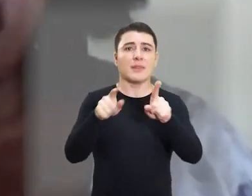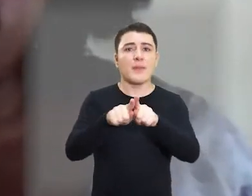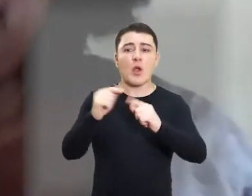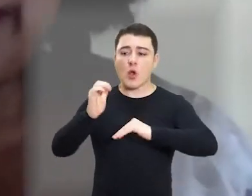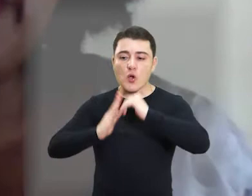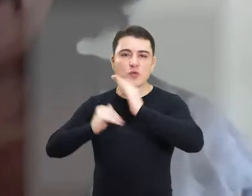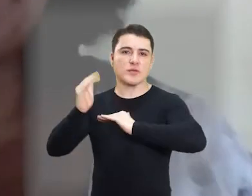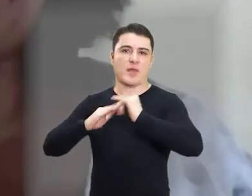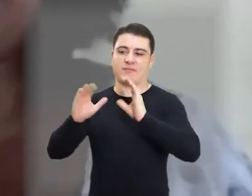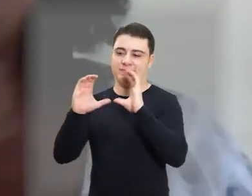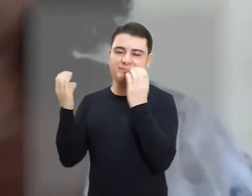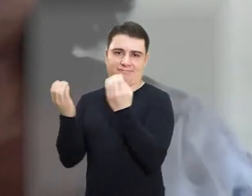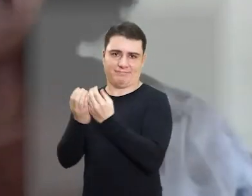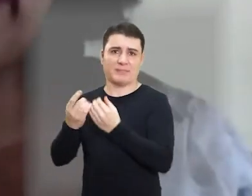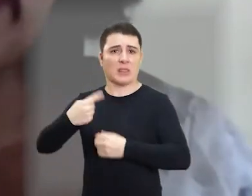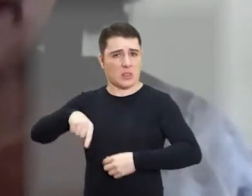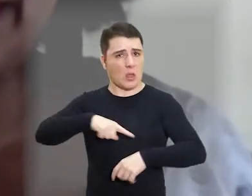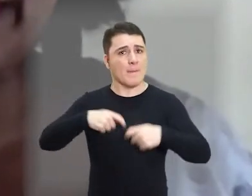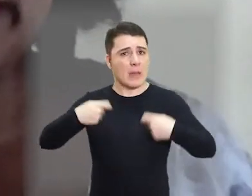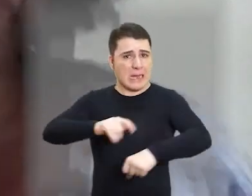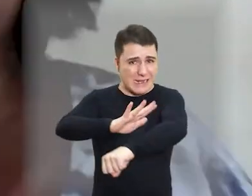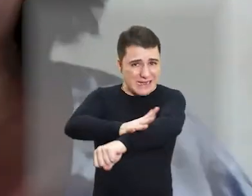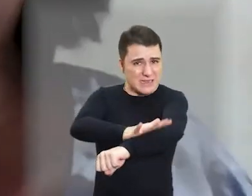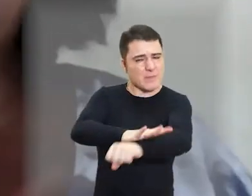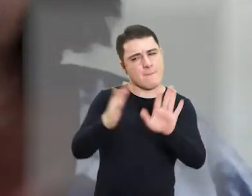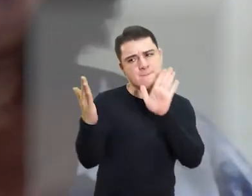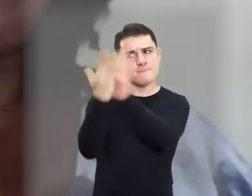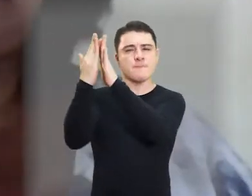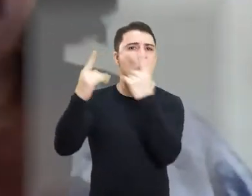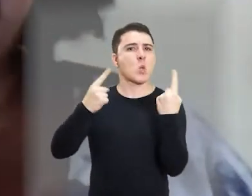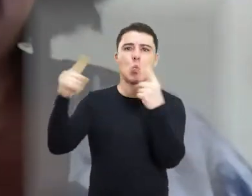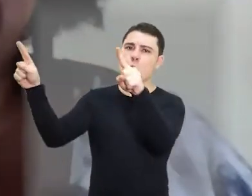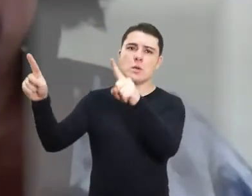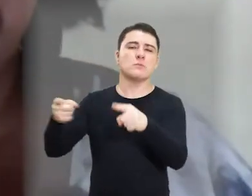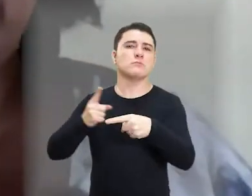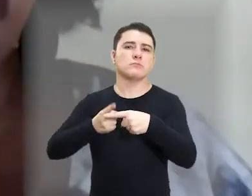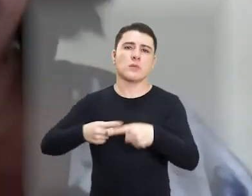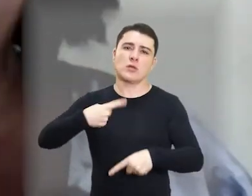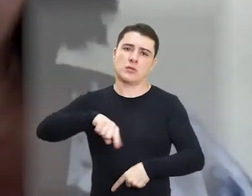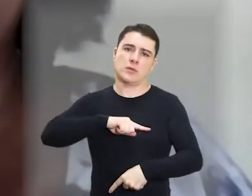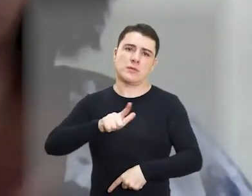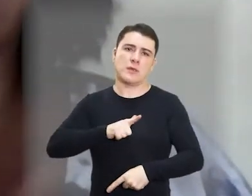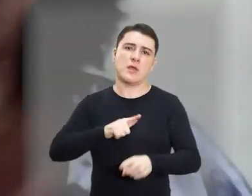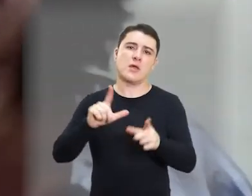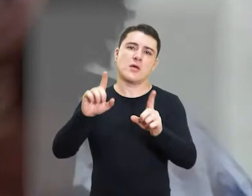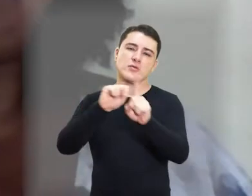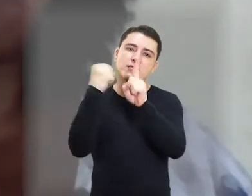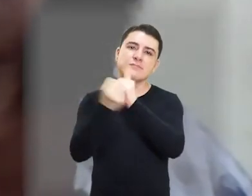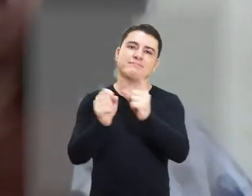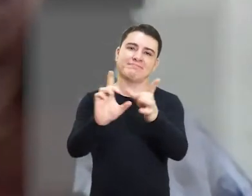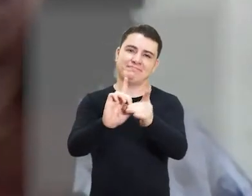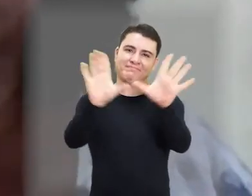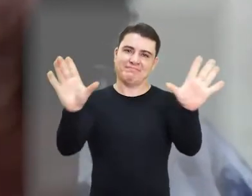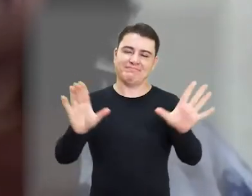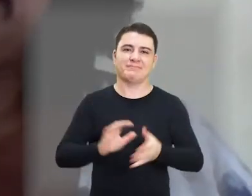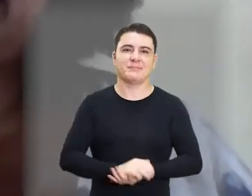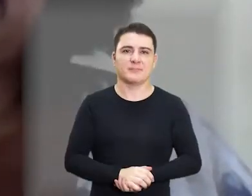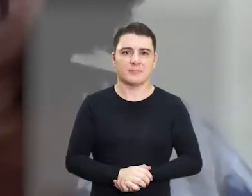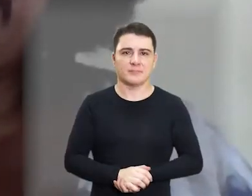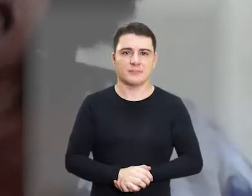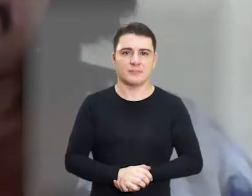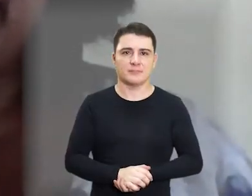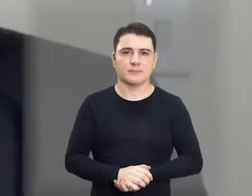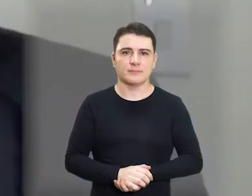bem coletivo, pela construção coletiva. Nós temos que enfrentar o racismo minimamente para que possamos viver numa